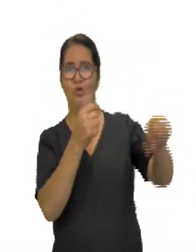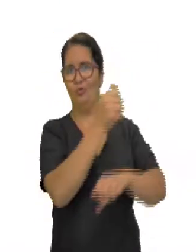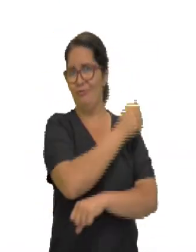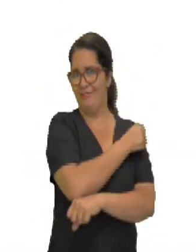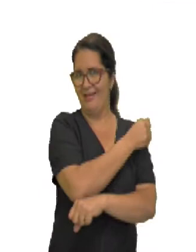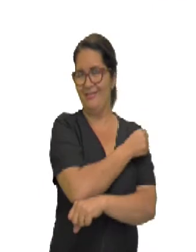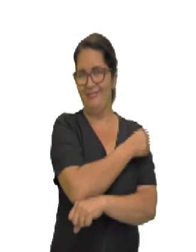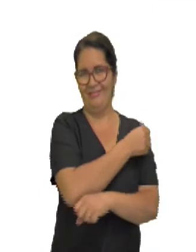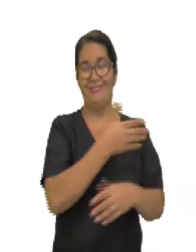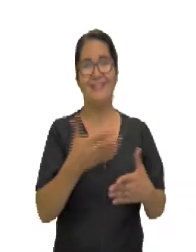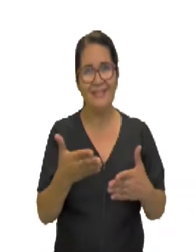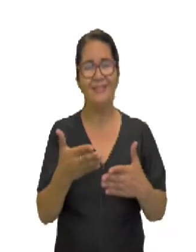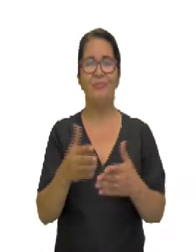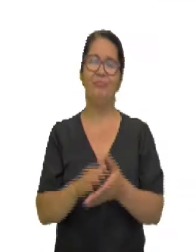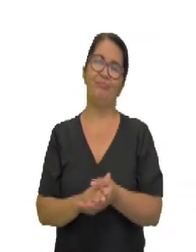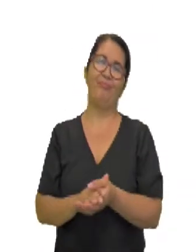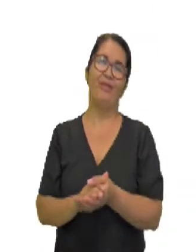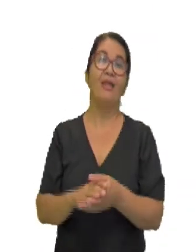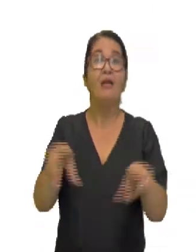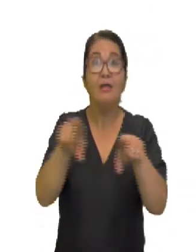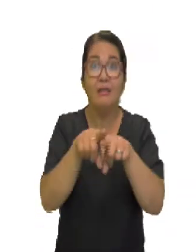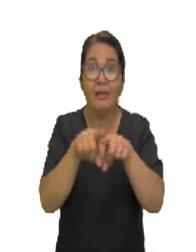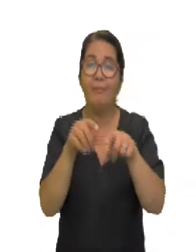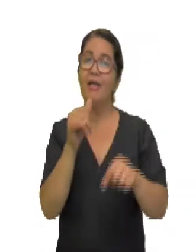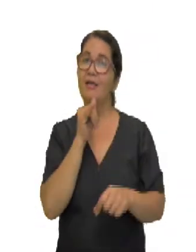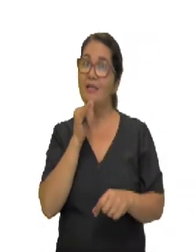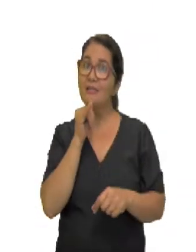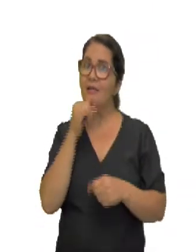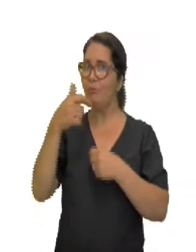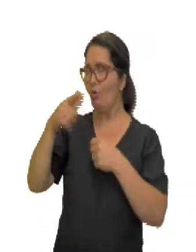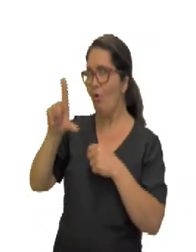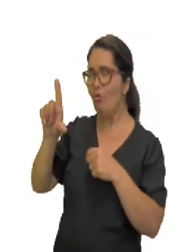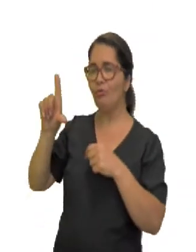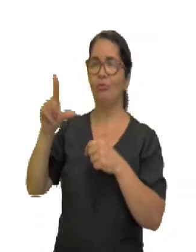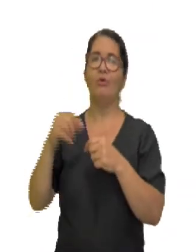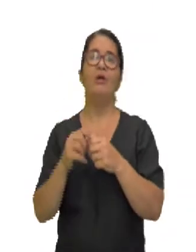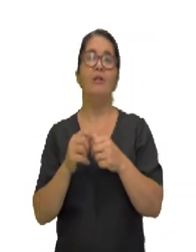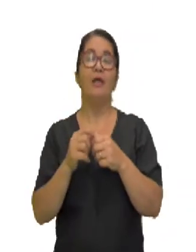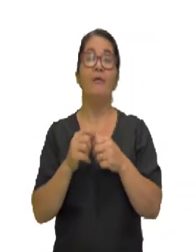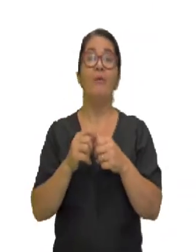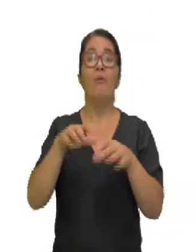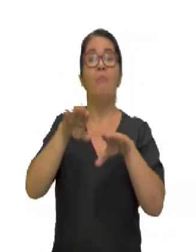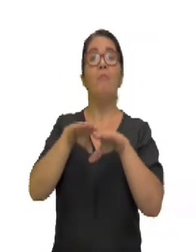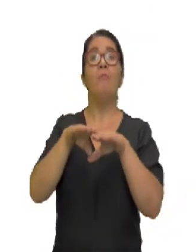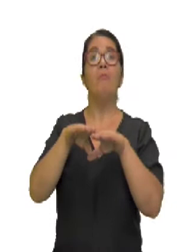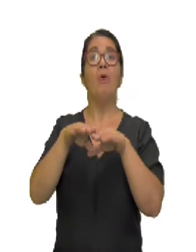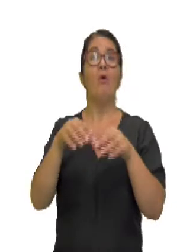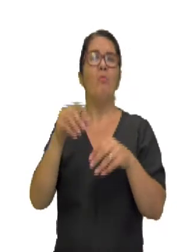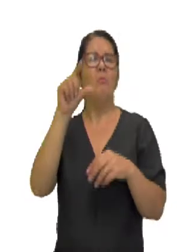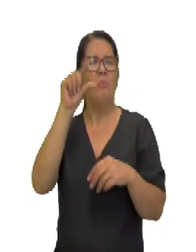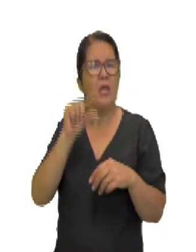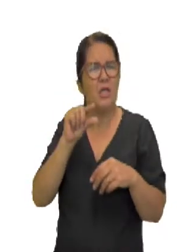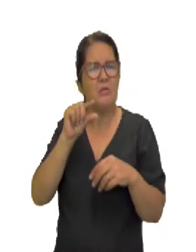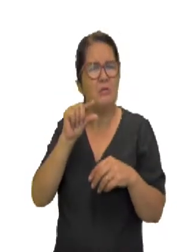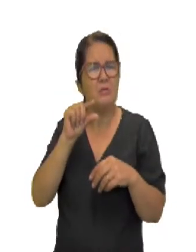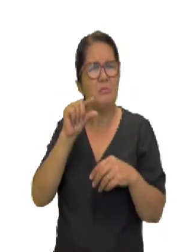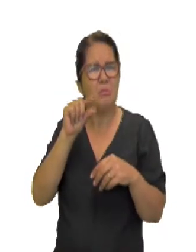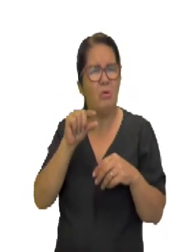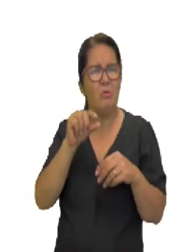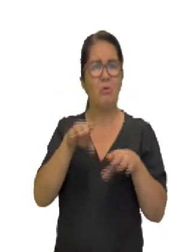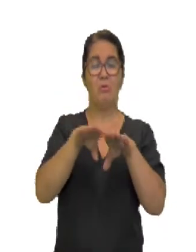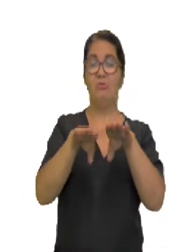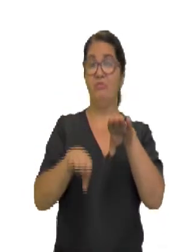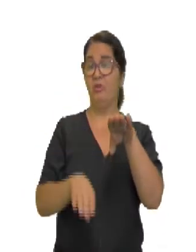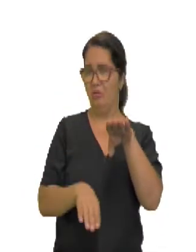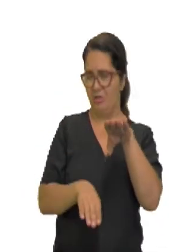o menos, não é mesmo? Olha só, o menos também trouxe esse grau de inferioridade. Você